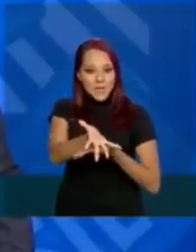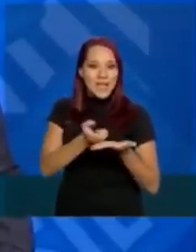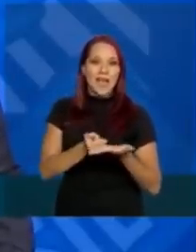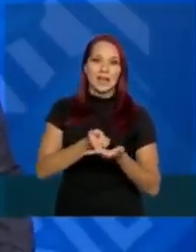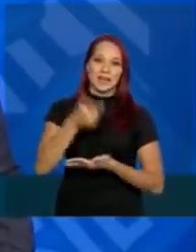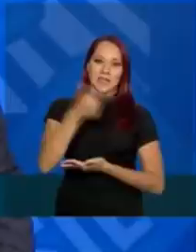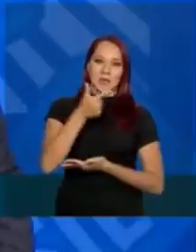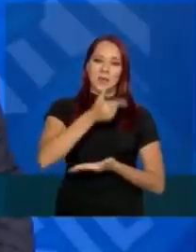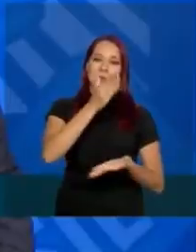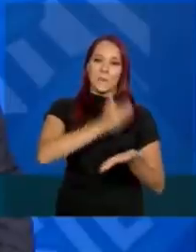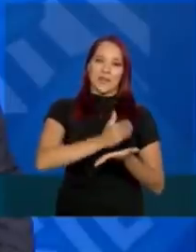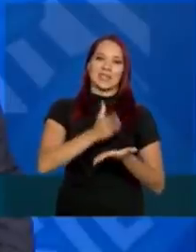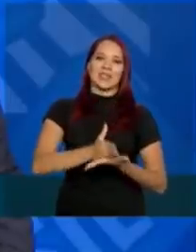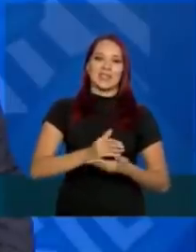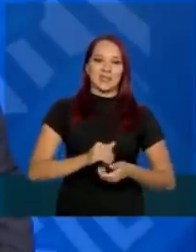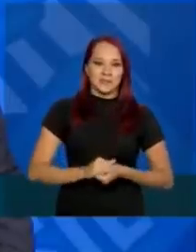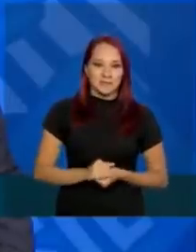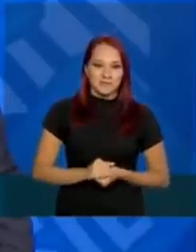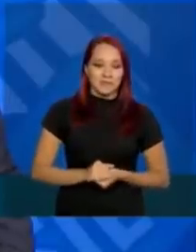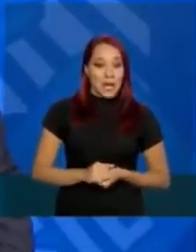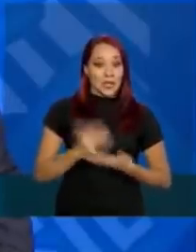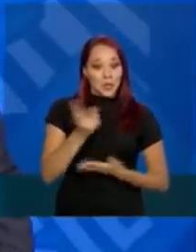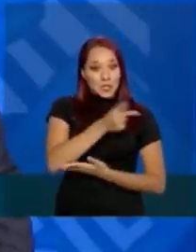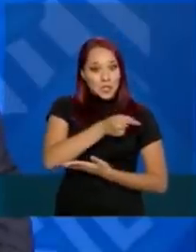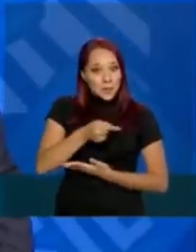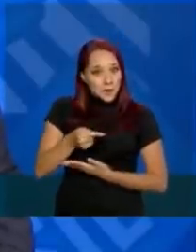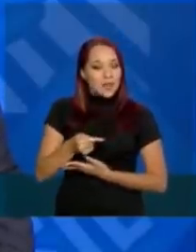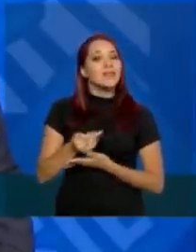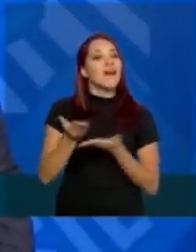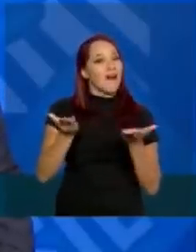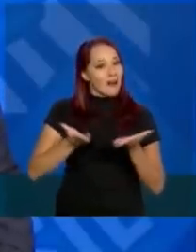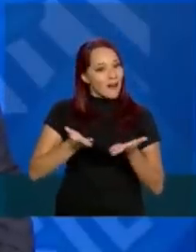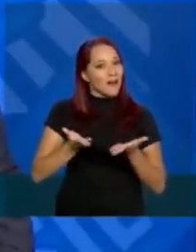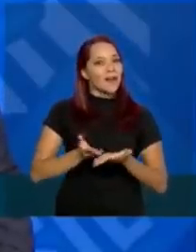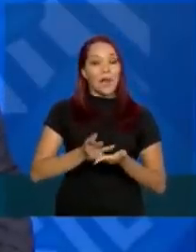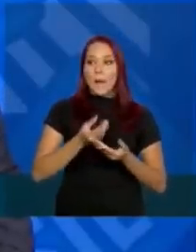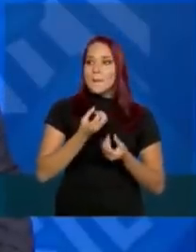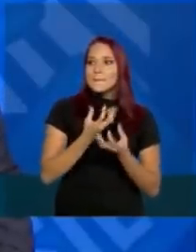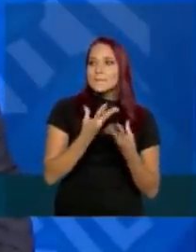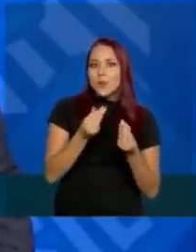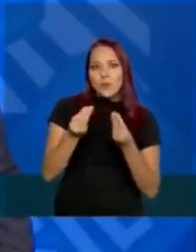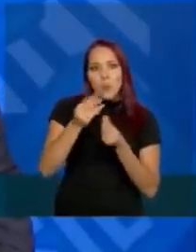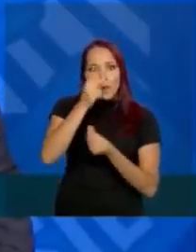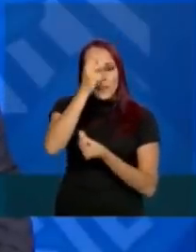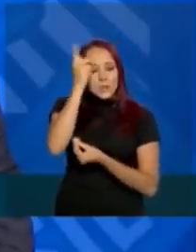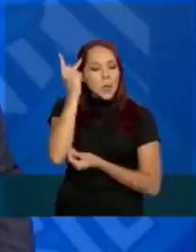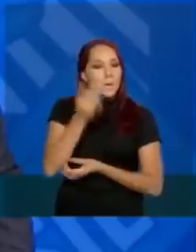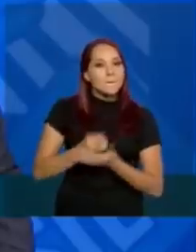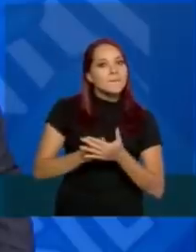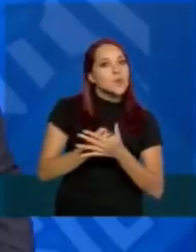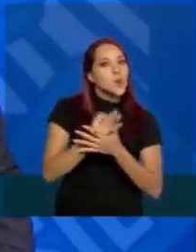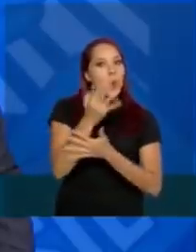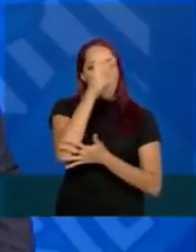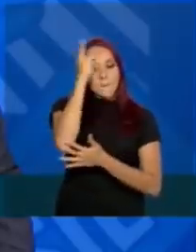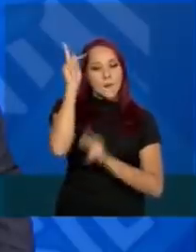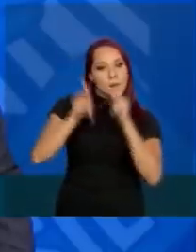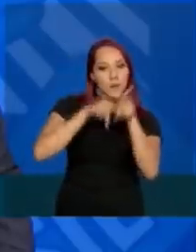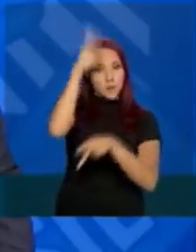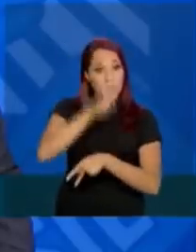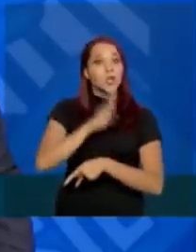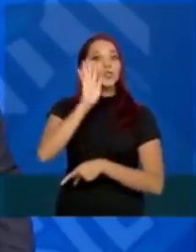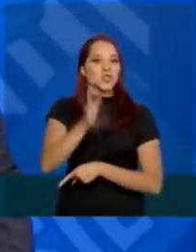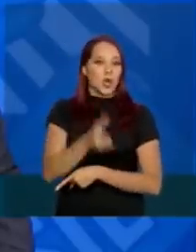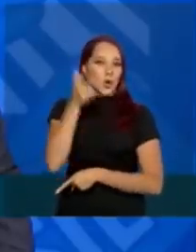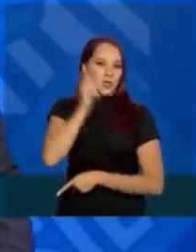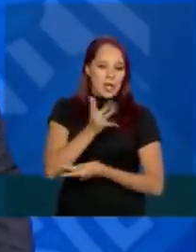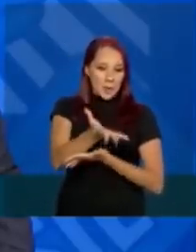parcela. Ou seja, nesta semana ainda, milhões de brasileiros já receberão